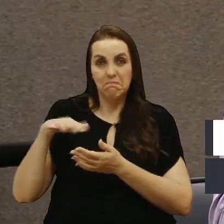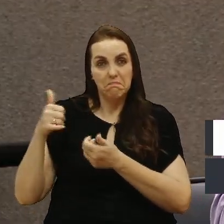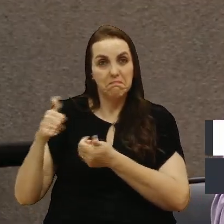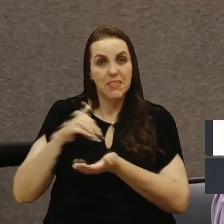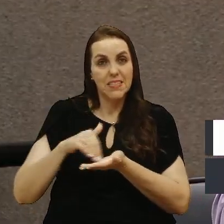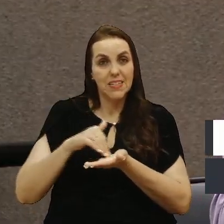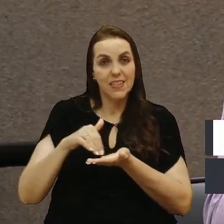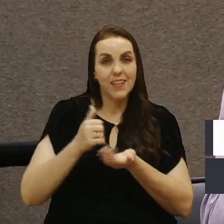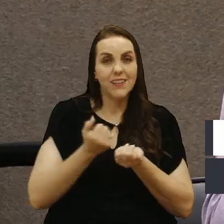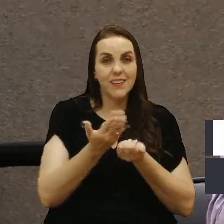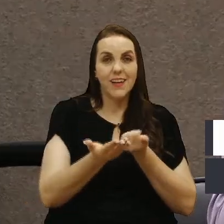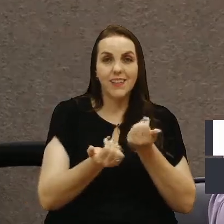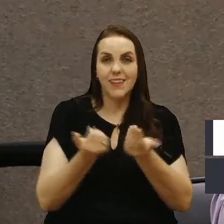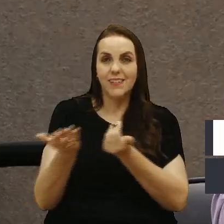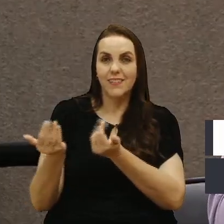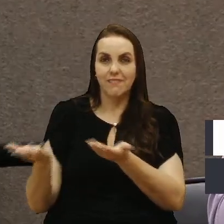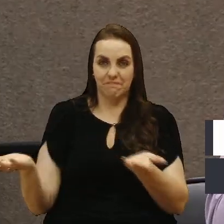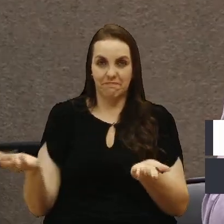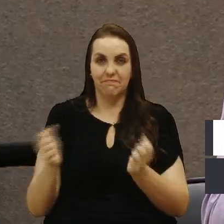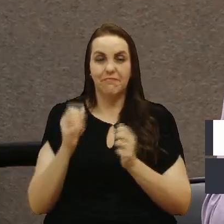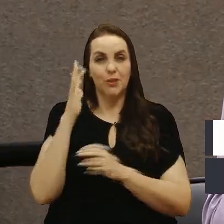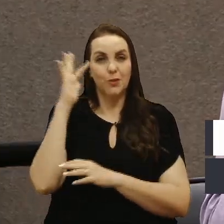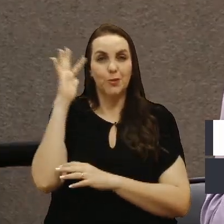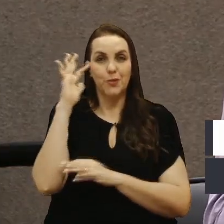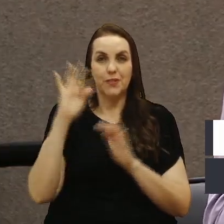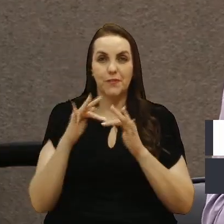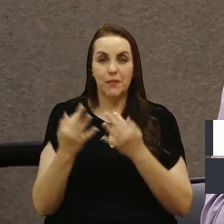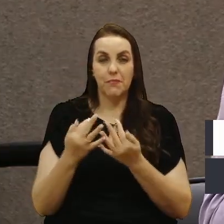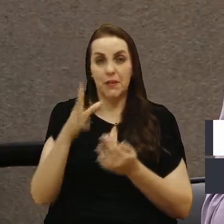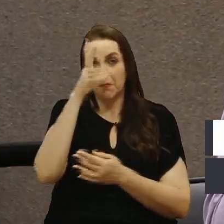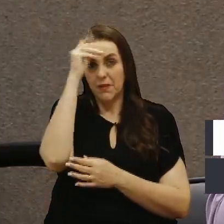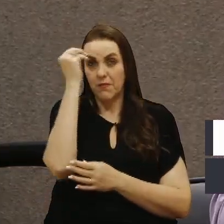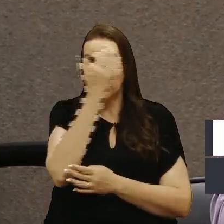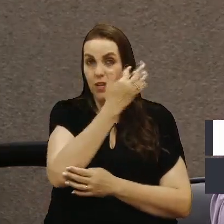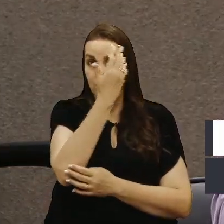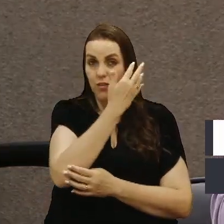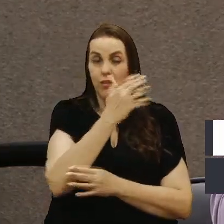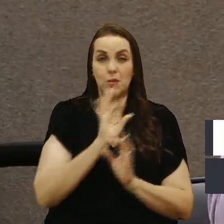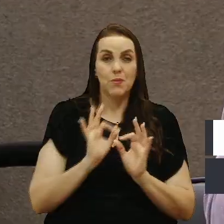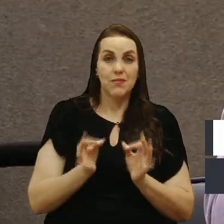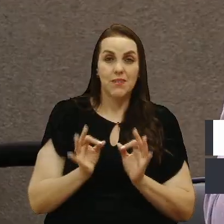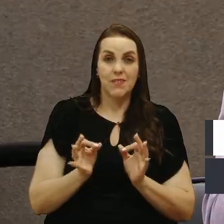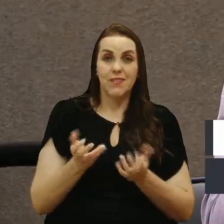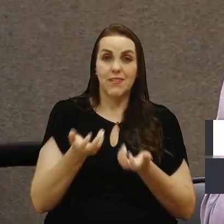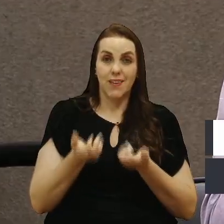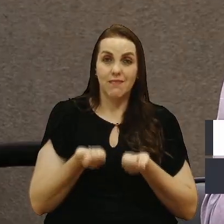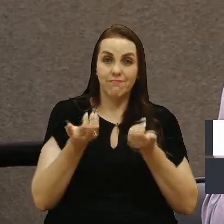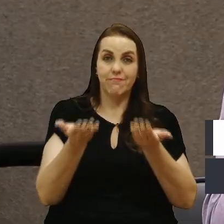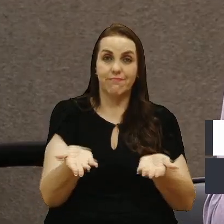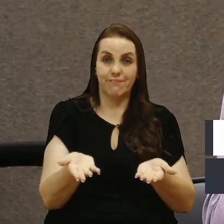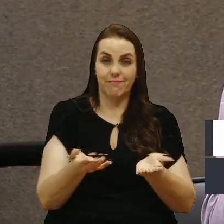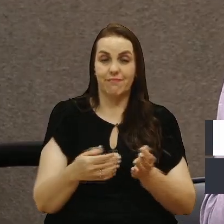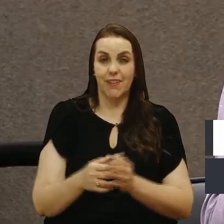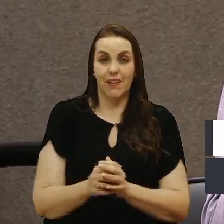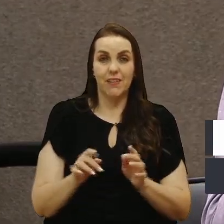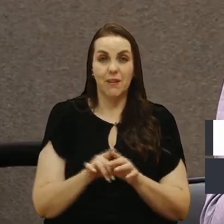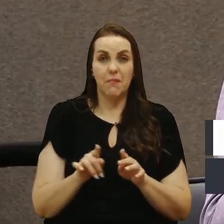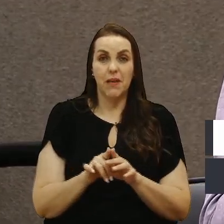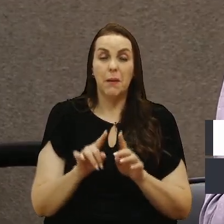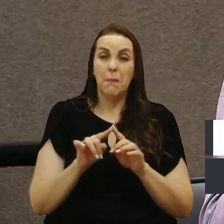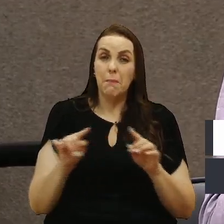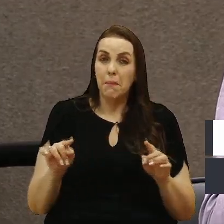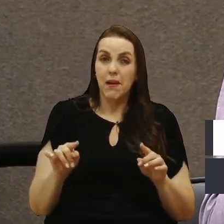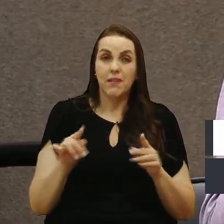sonho das famílias. O prefeito Adiló, tenho certeza que quer entregar essas moradias o quanto antes, mas a população